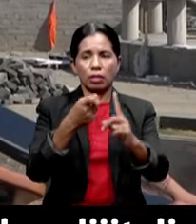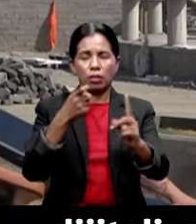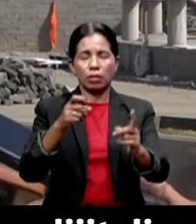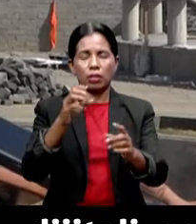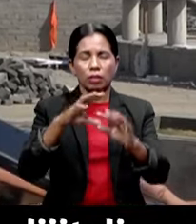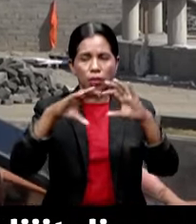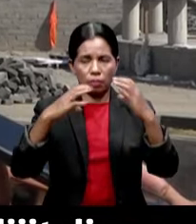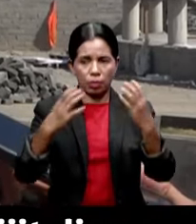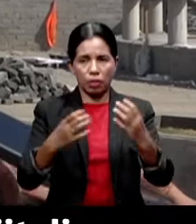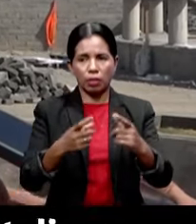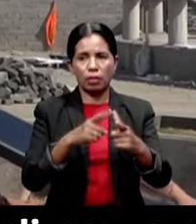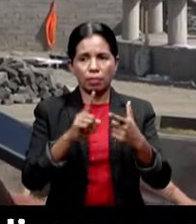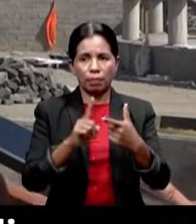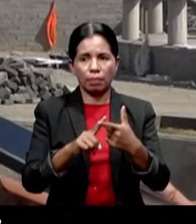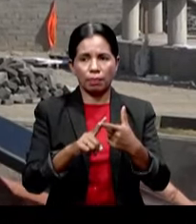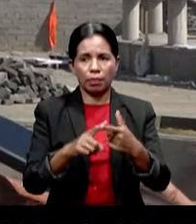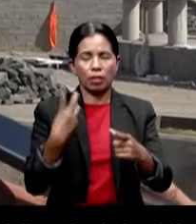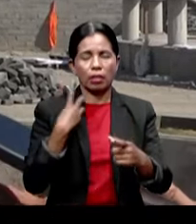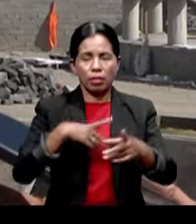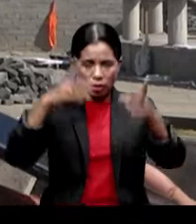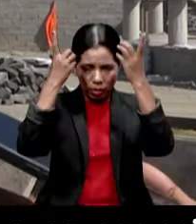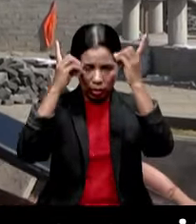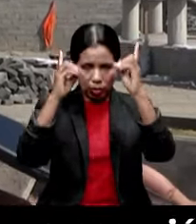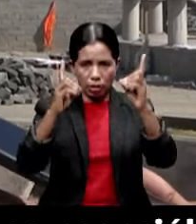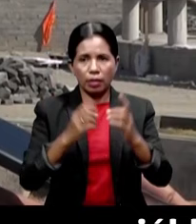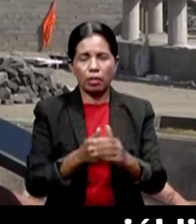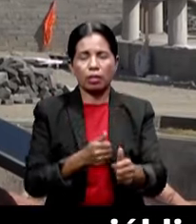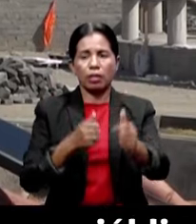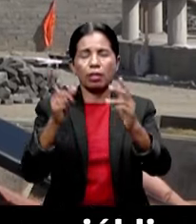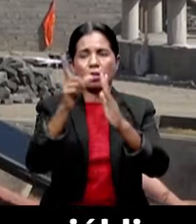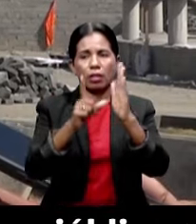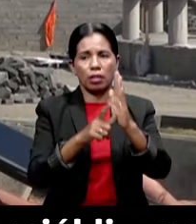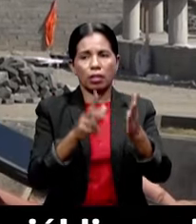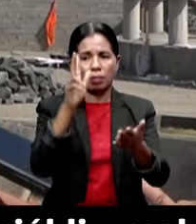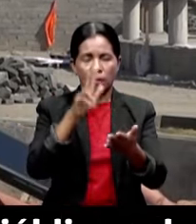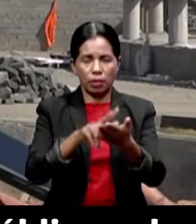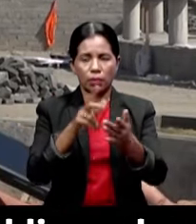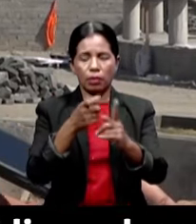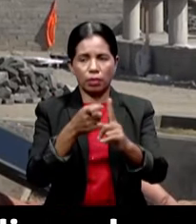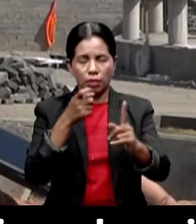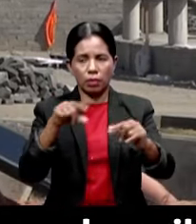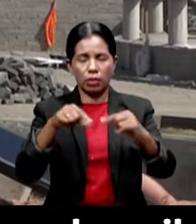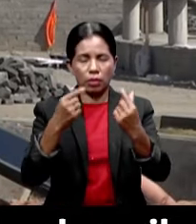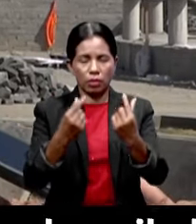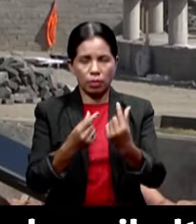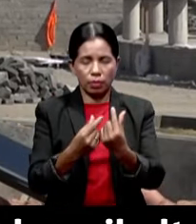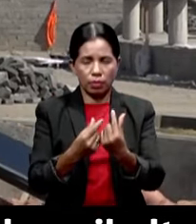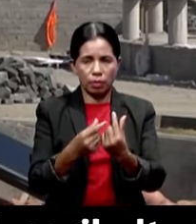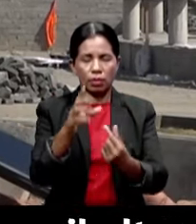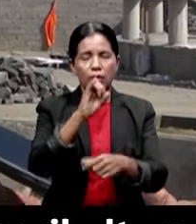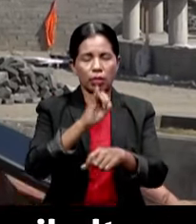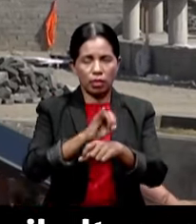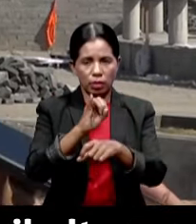comissão, posição neve que ohenita de siri, tuir layout neve que aprovao na husi equipa Vaticano ho comissão